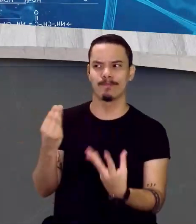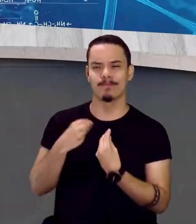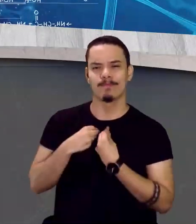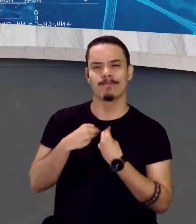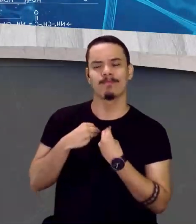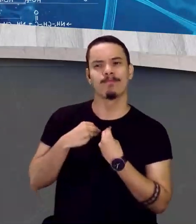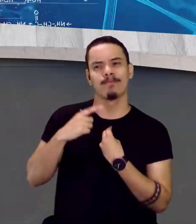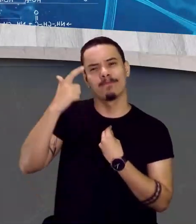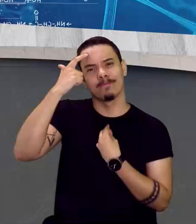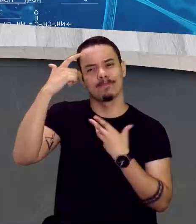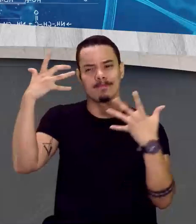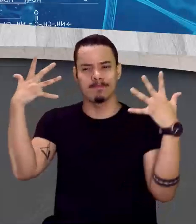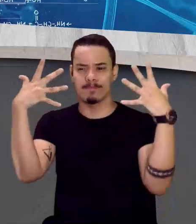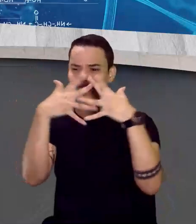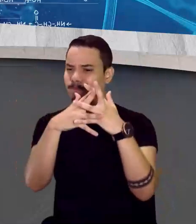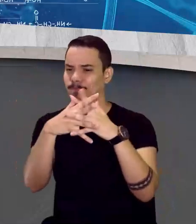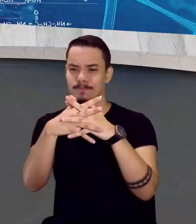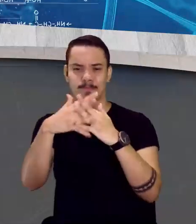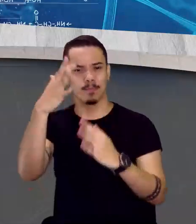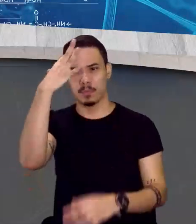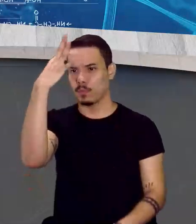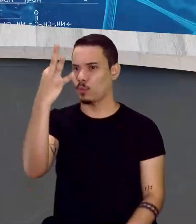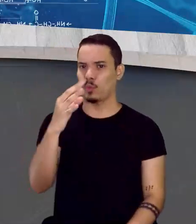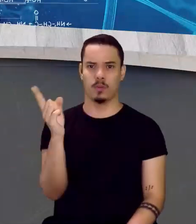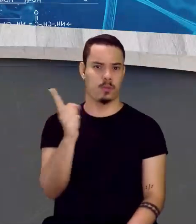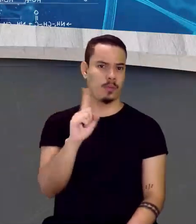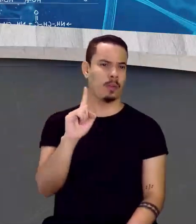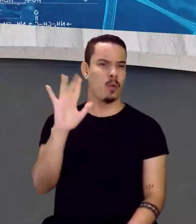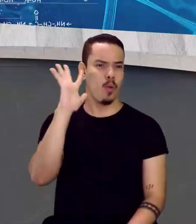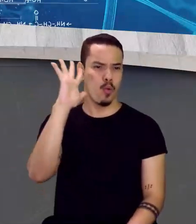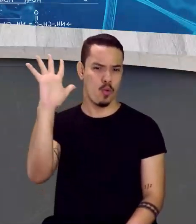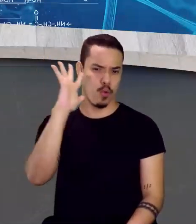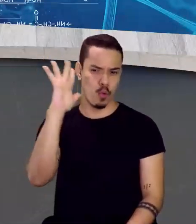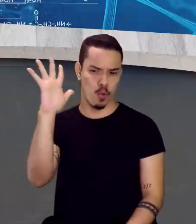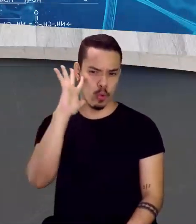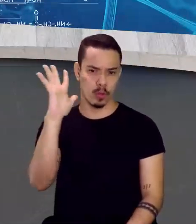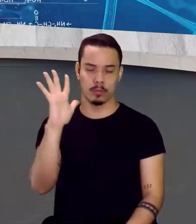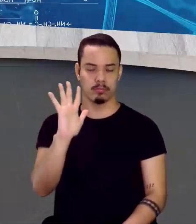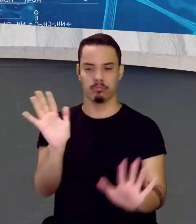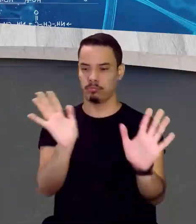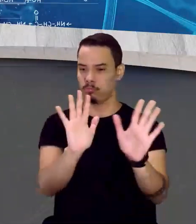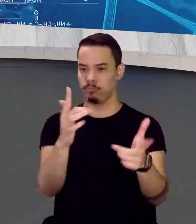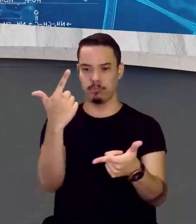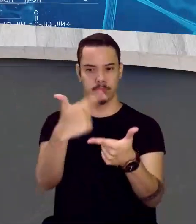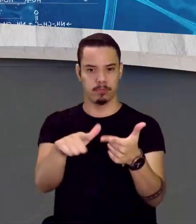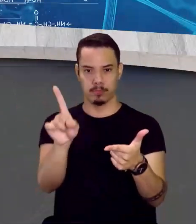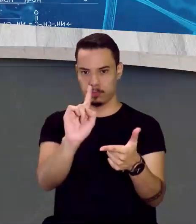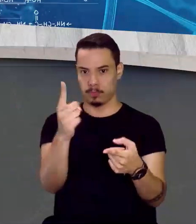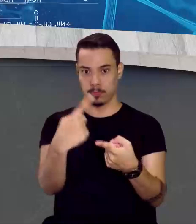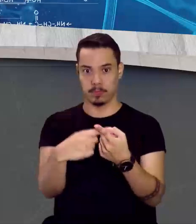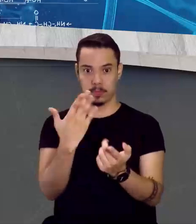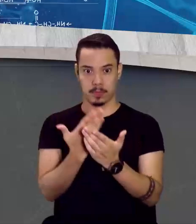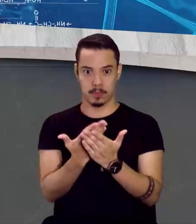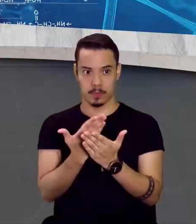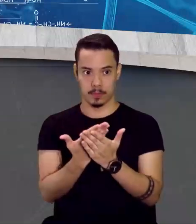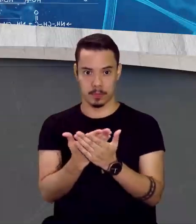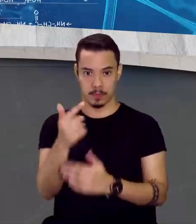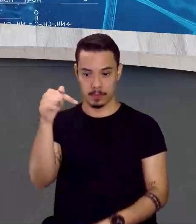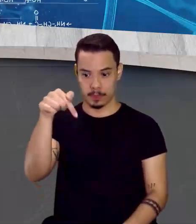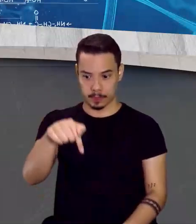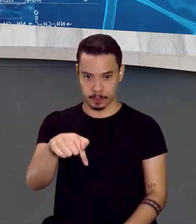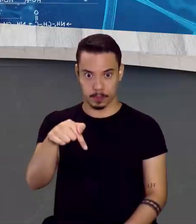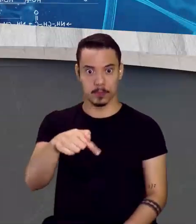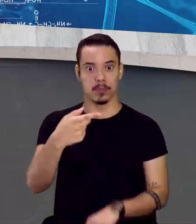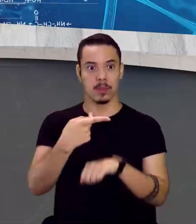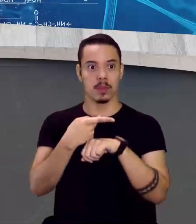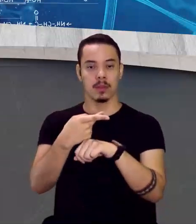pouco embaralhado, não compreendi muito bem, há muita teoria. Não tem problema, a aula aqui está.